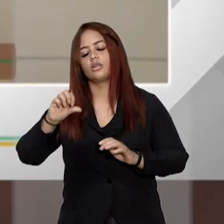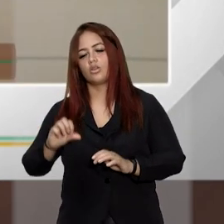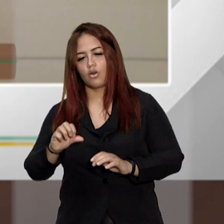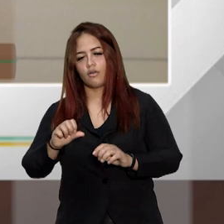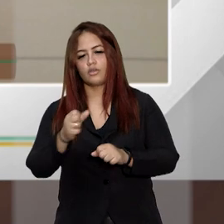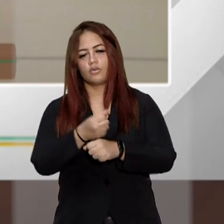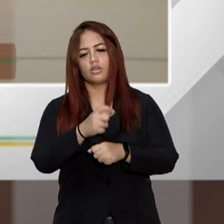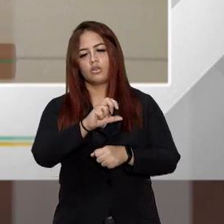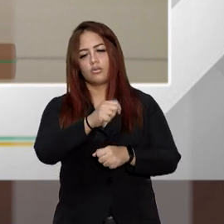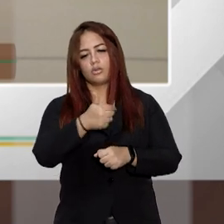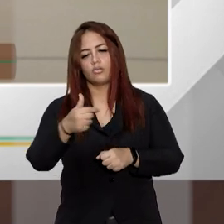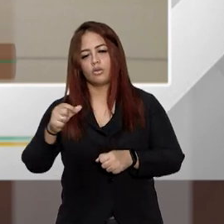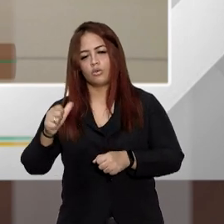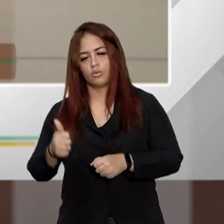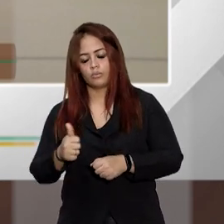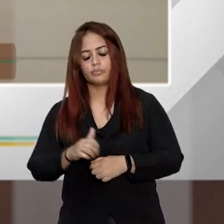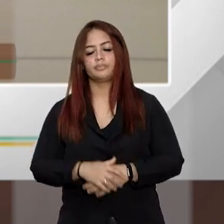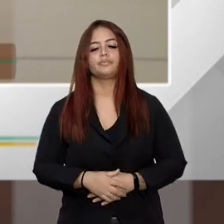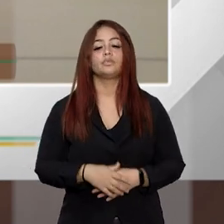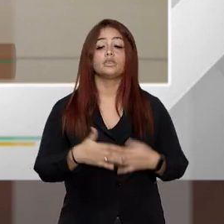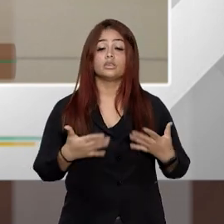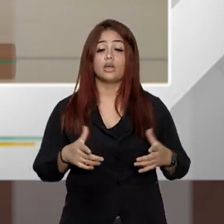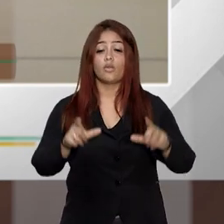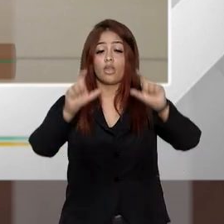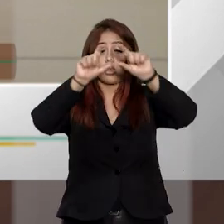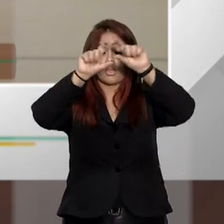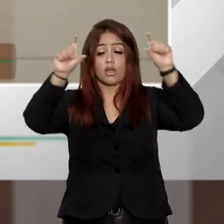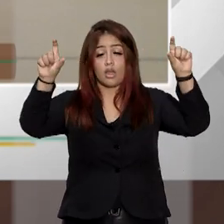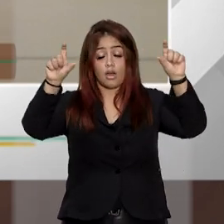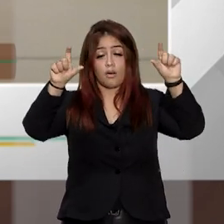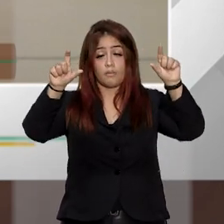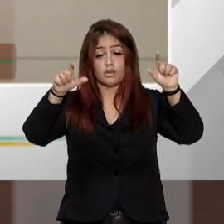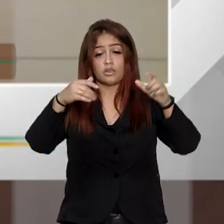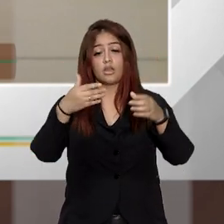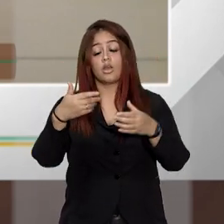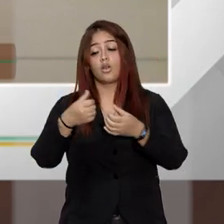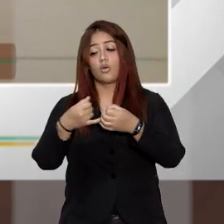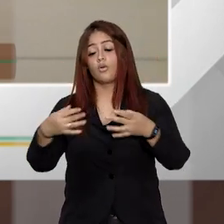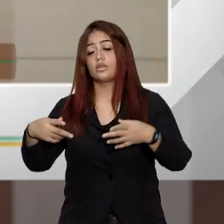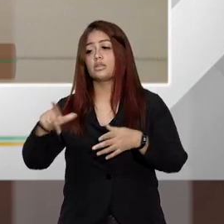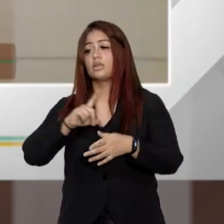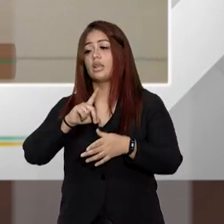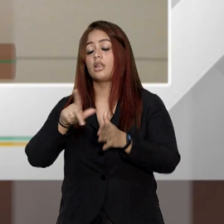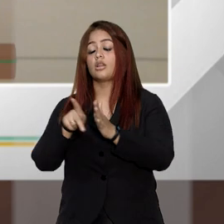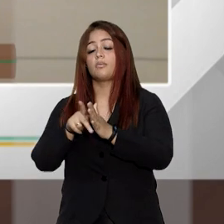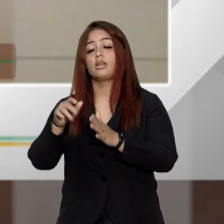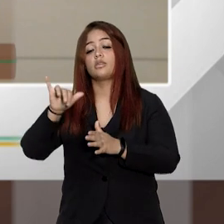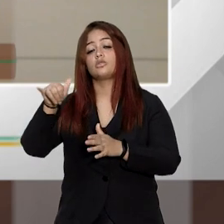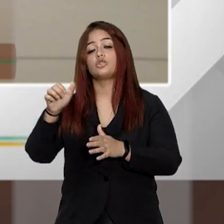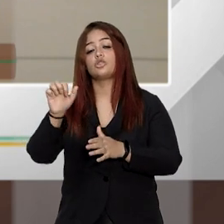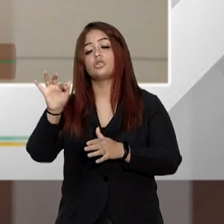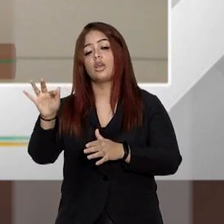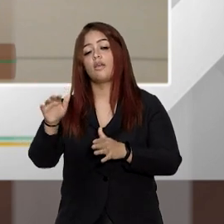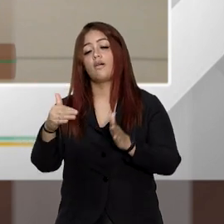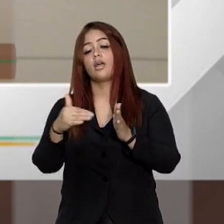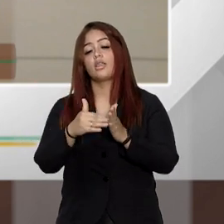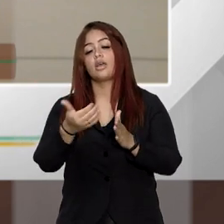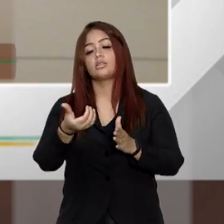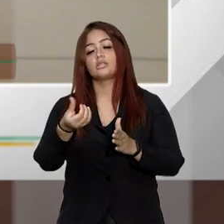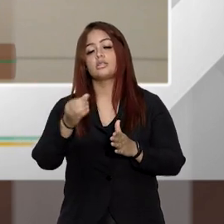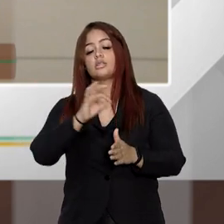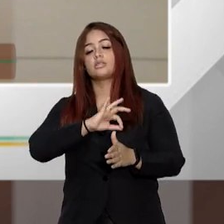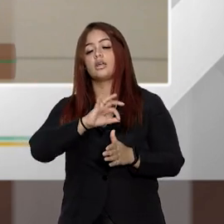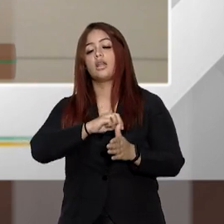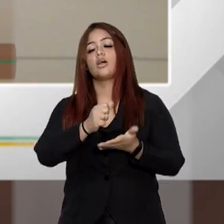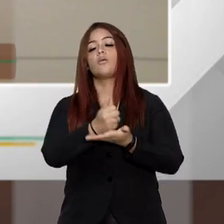de 2001. De acordo com o caput, as demandas nos juizados federais devem ser de até 60 salários mínimos, mas, eventualmente,